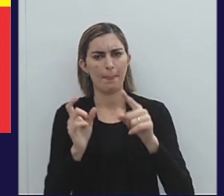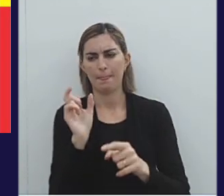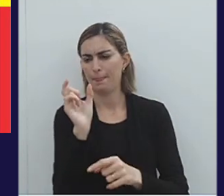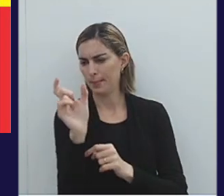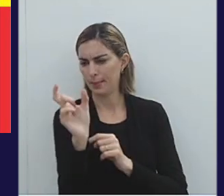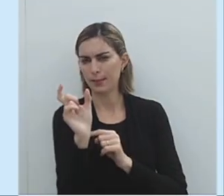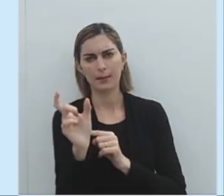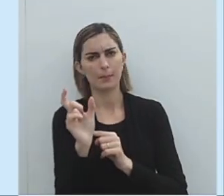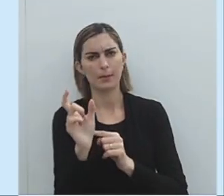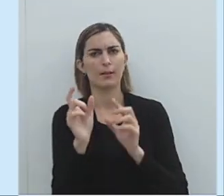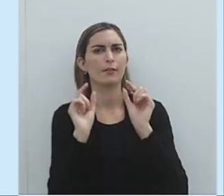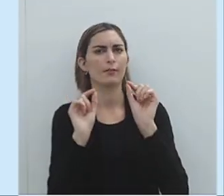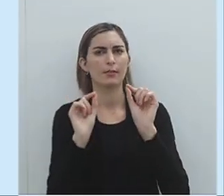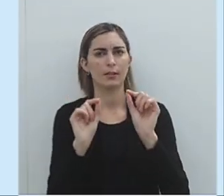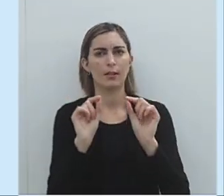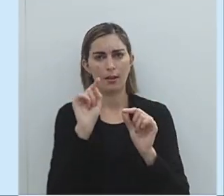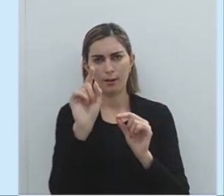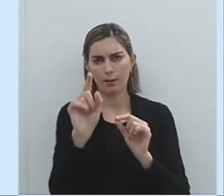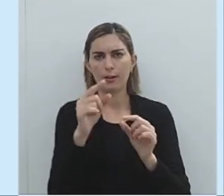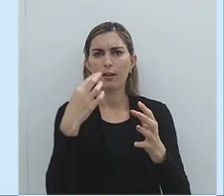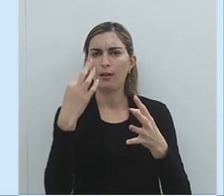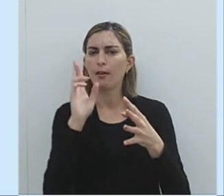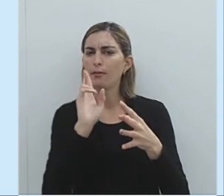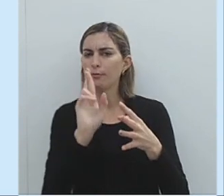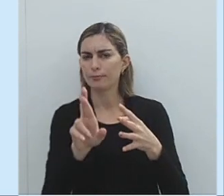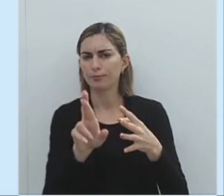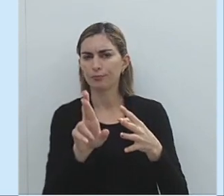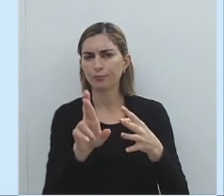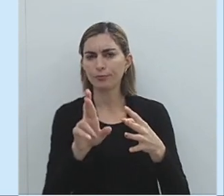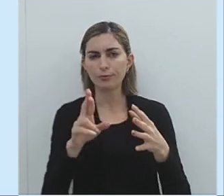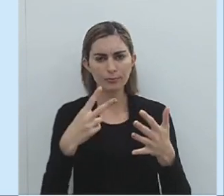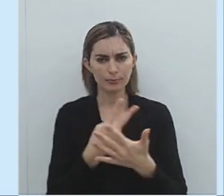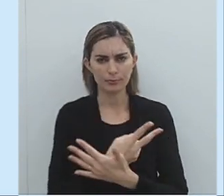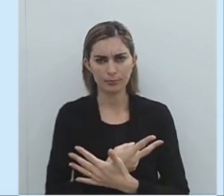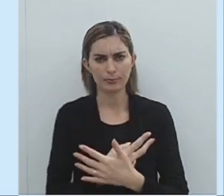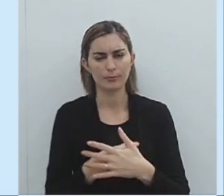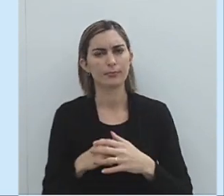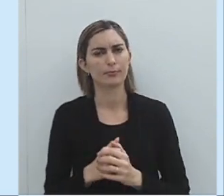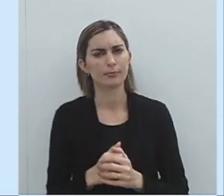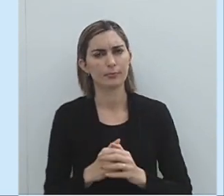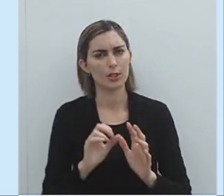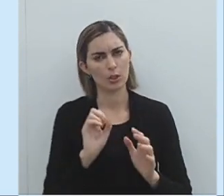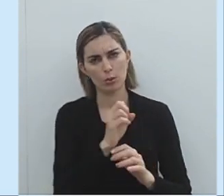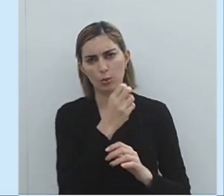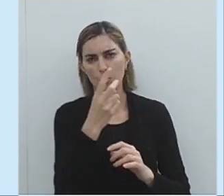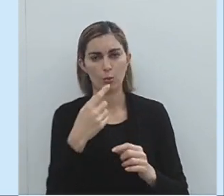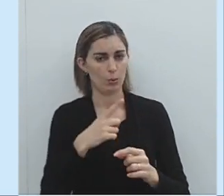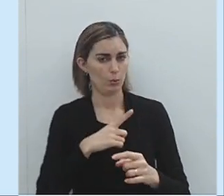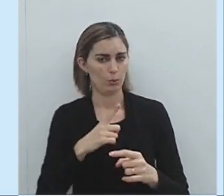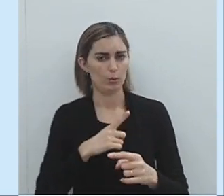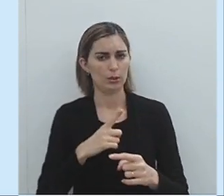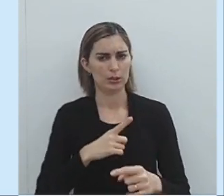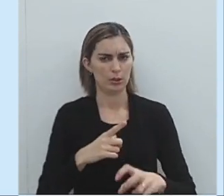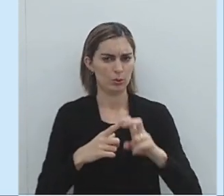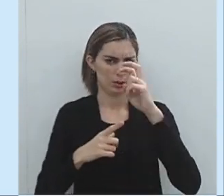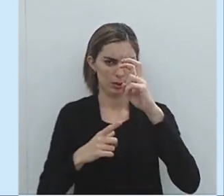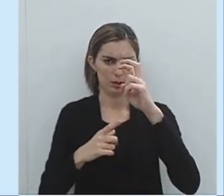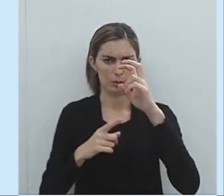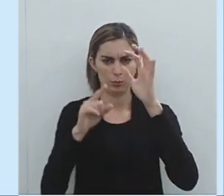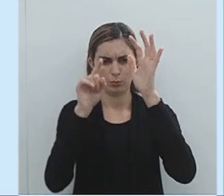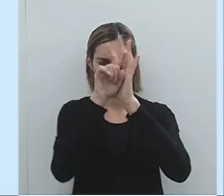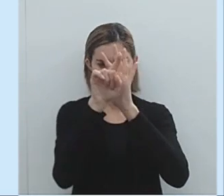uma palavra em que aquela afirmativa vai ser incorreta. Ou seja, eu tenho